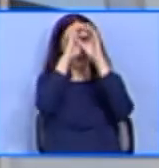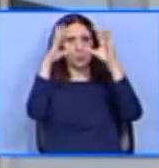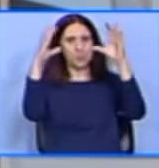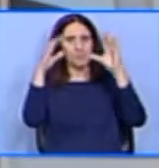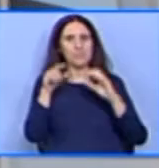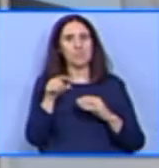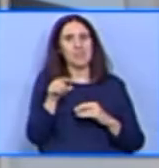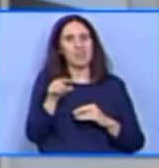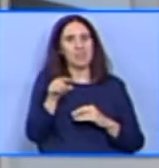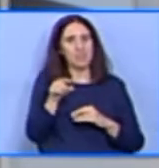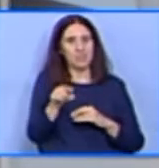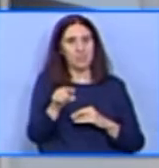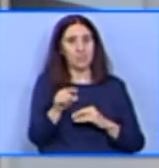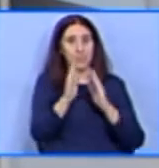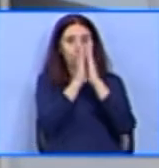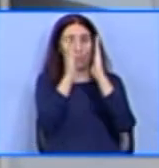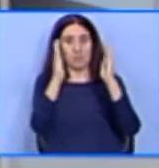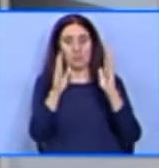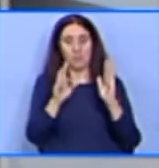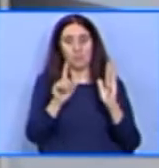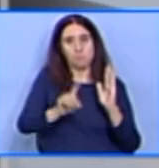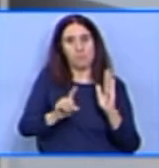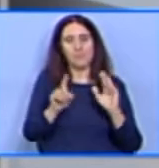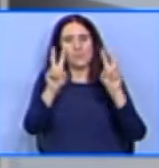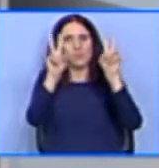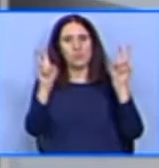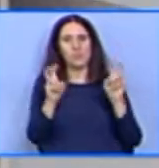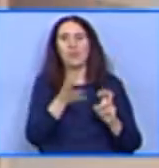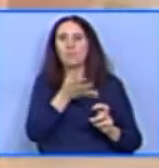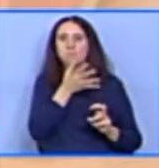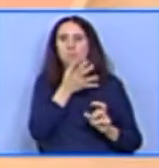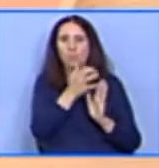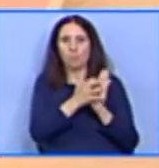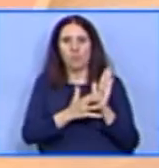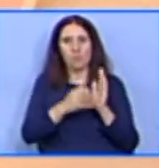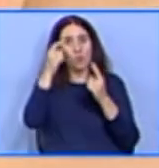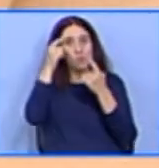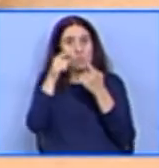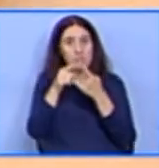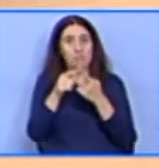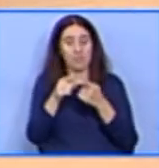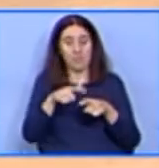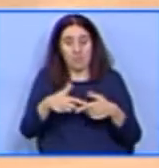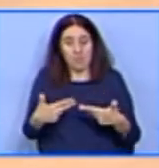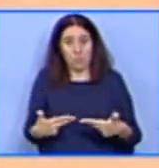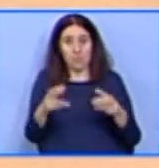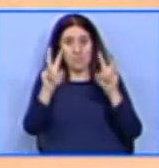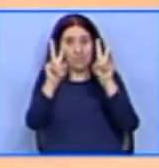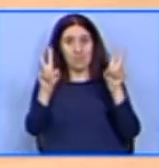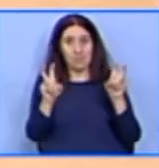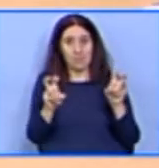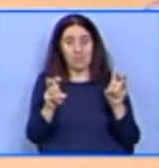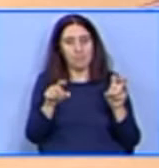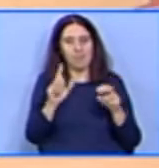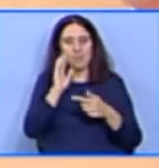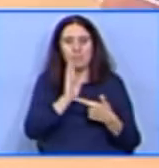Esta primeira coleção, chamada Argumento, tem por objetivo pegar num tema da atualidade e apresentar